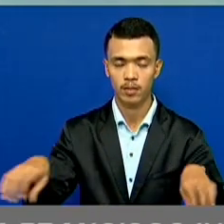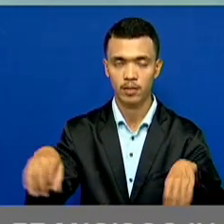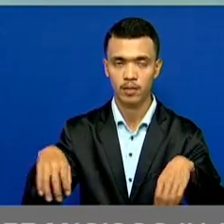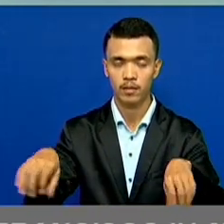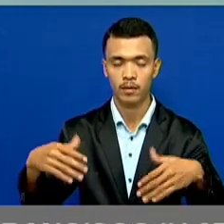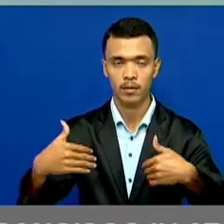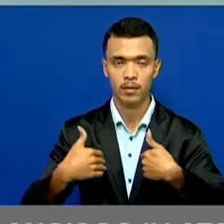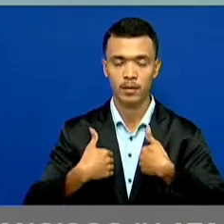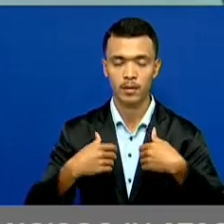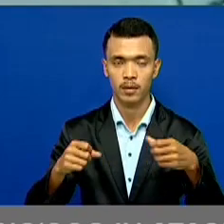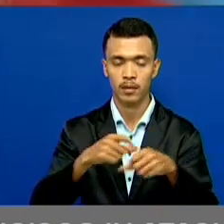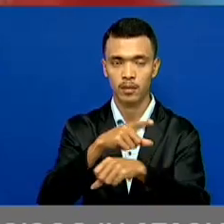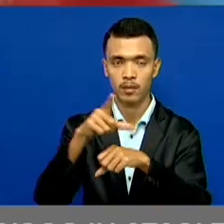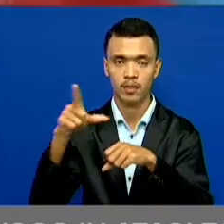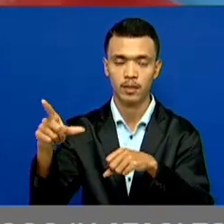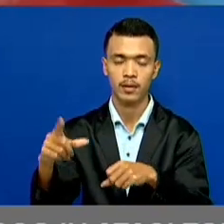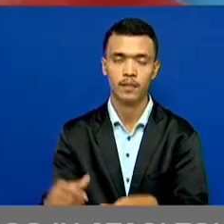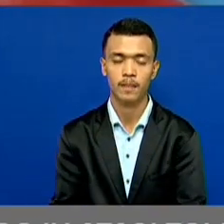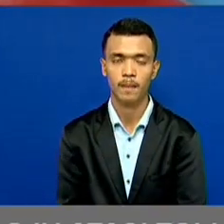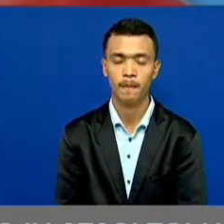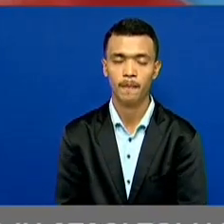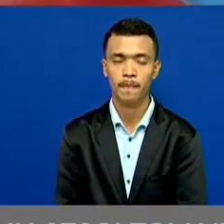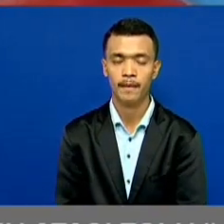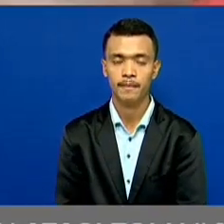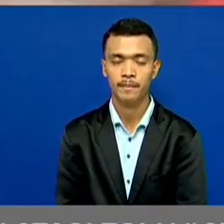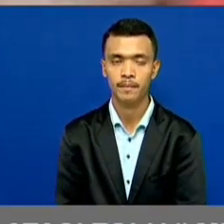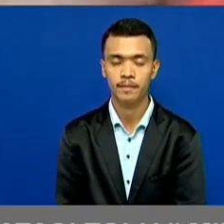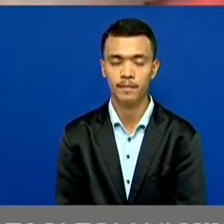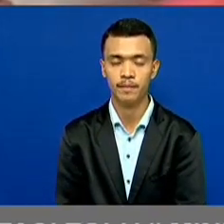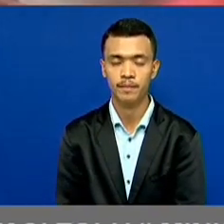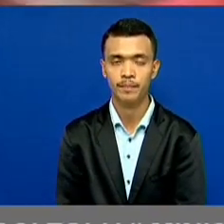serviço e nível local. Husi Manufahi, Mariano Martins, RTTL.